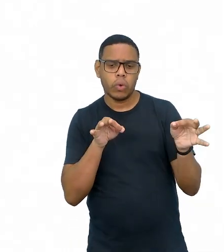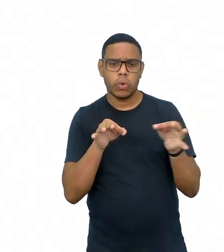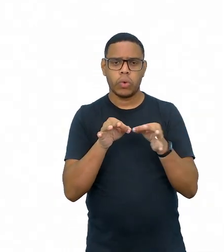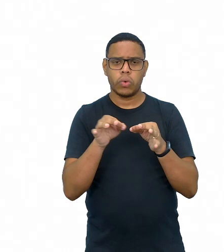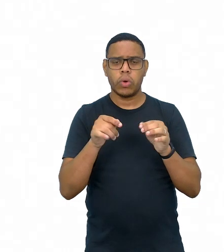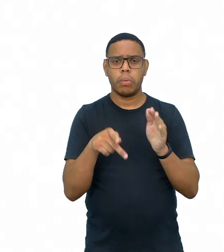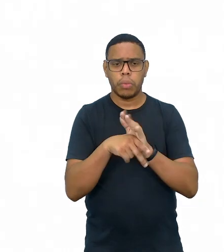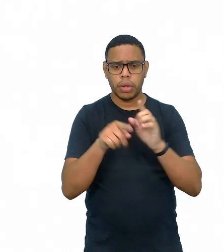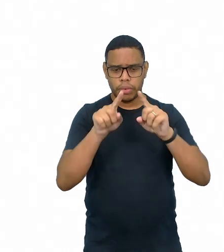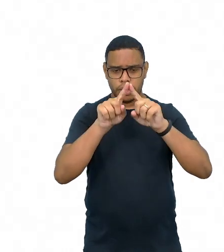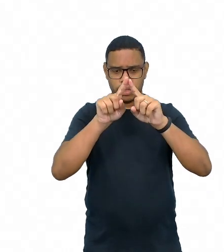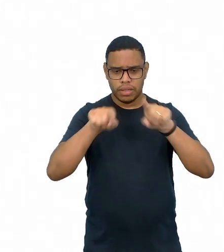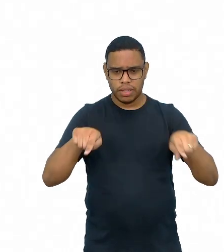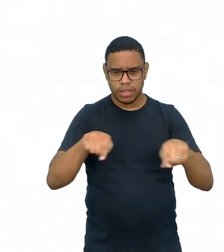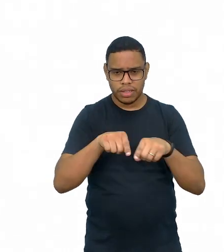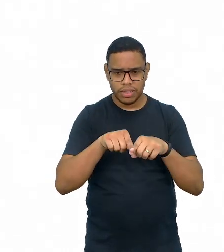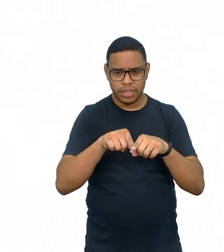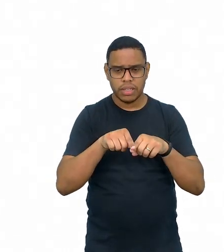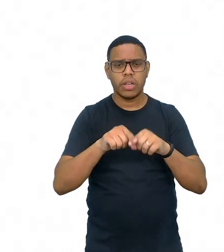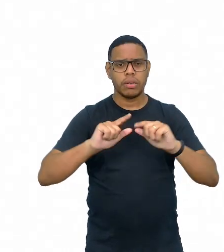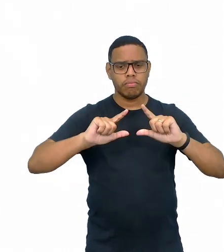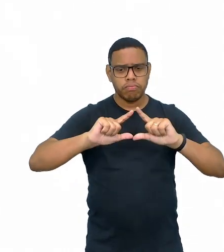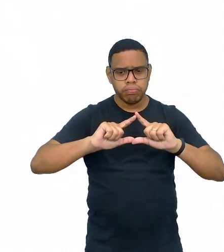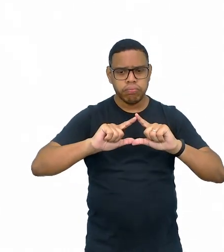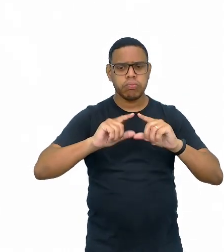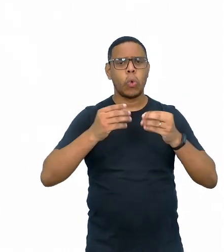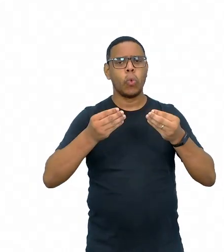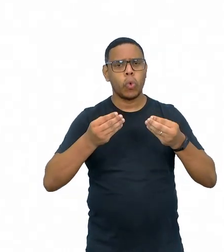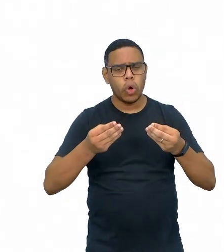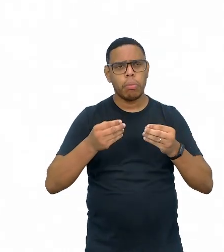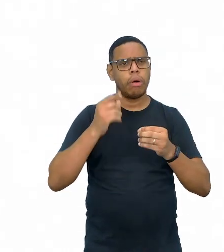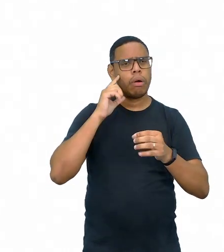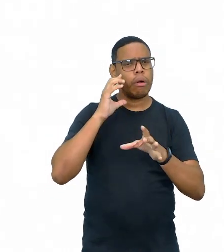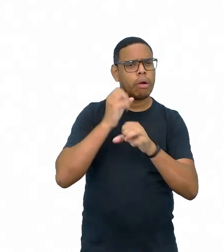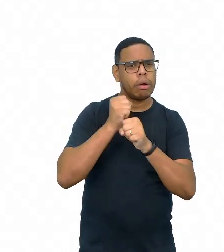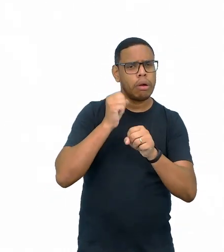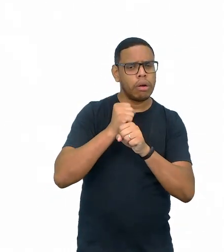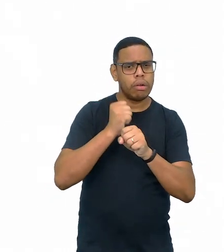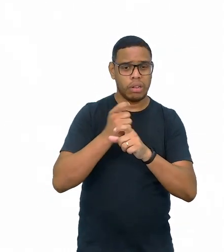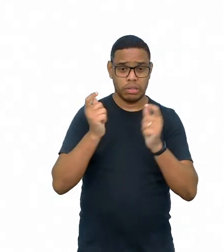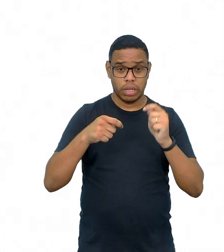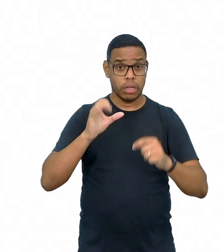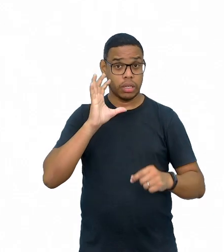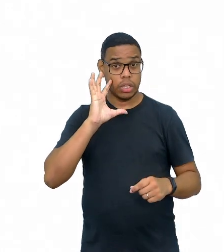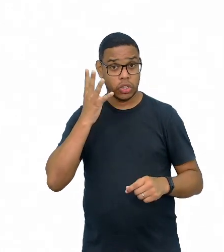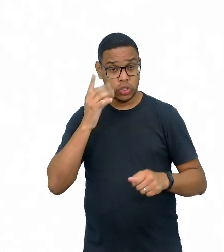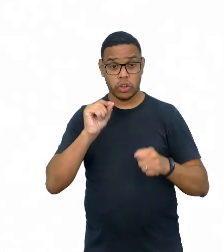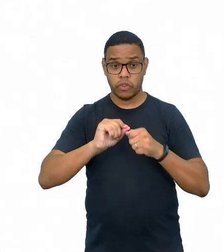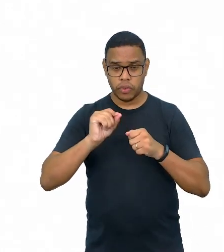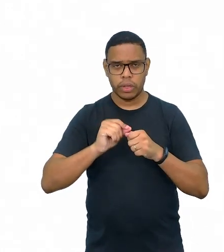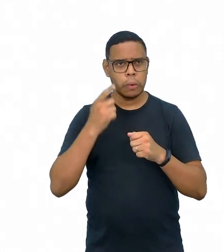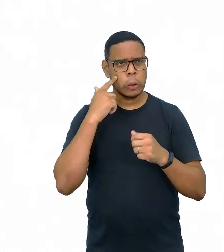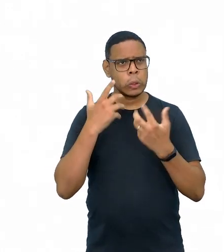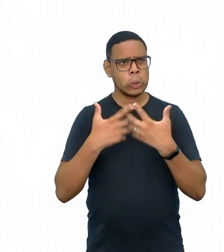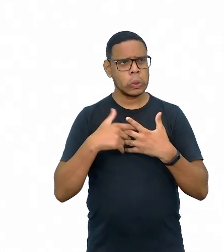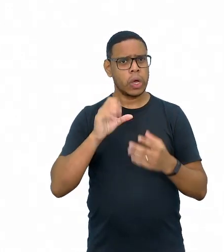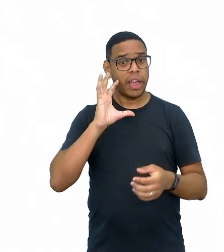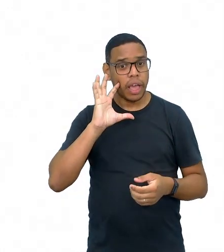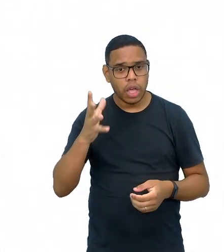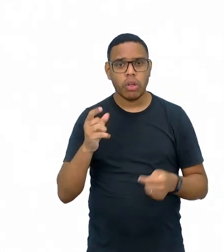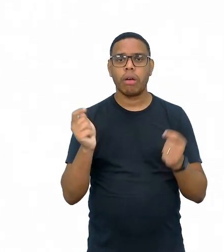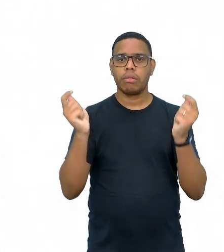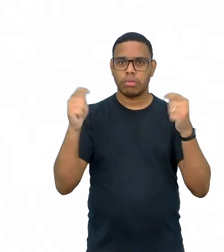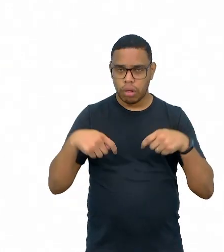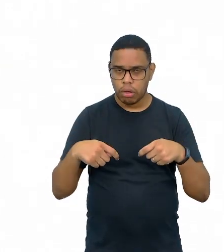aos triângulos, né, os triângulos retângulos, né? Ele é capaz de quê? De resolver, elaborar problemas que